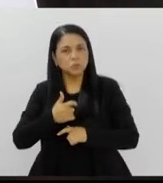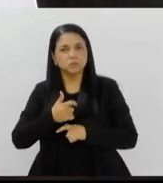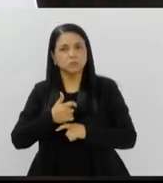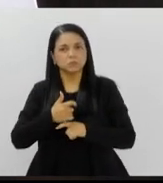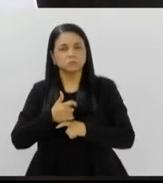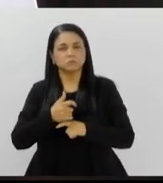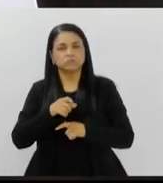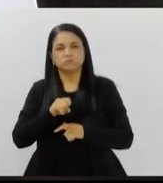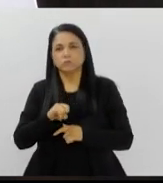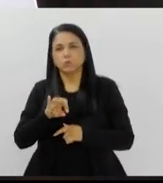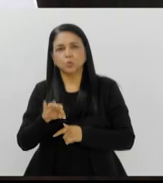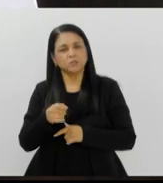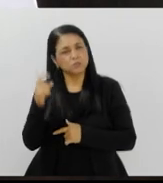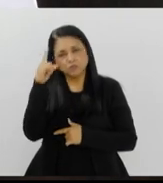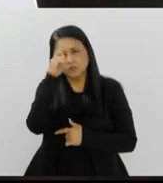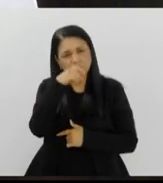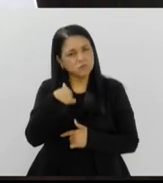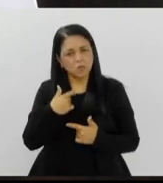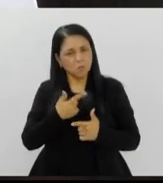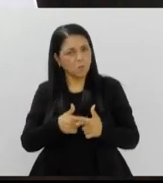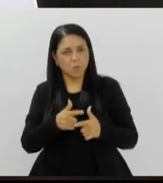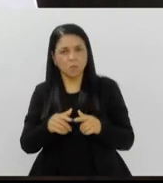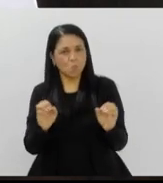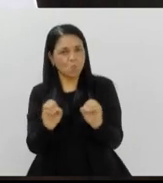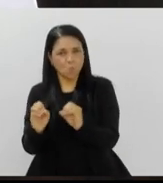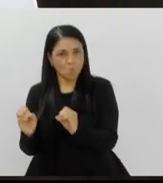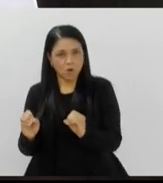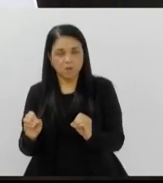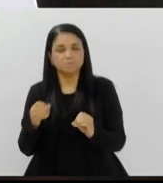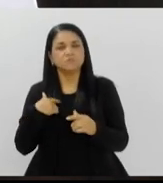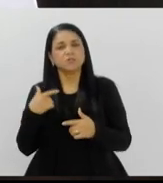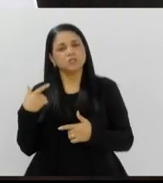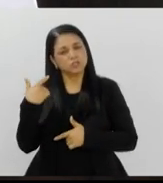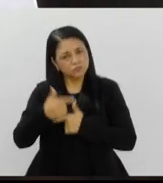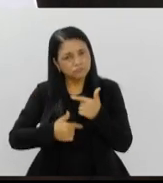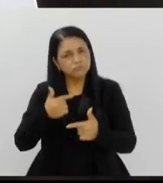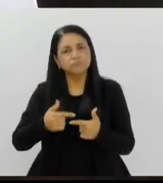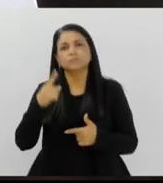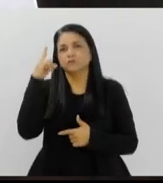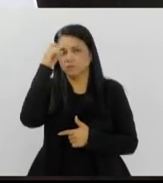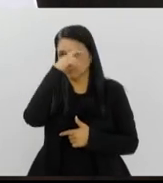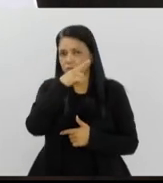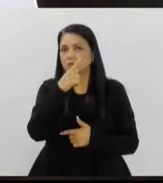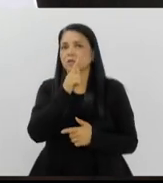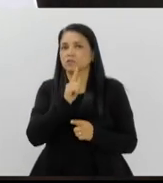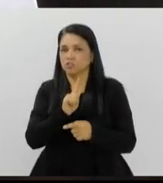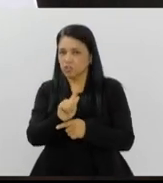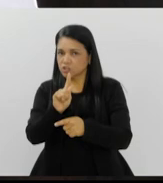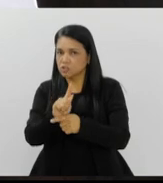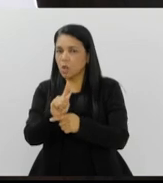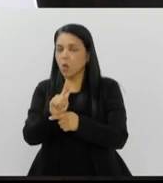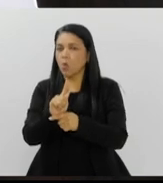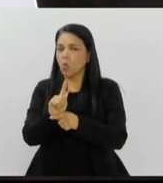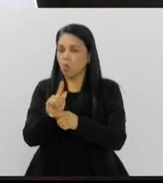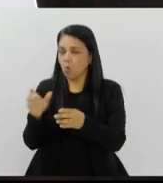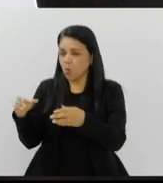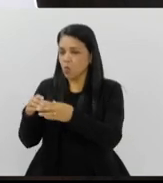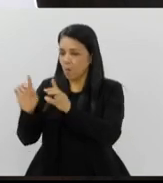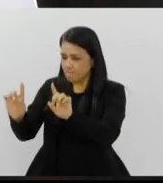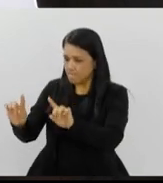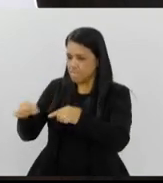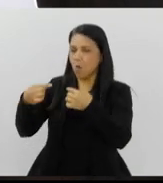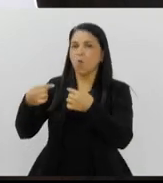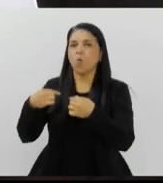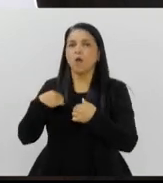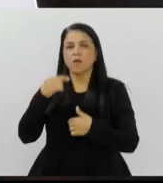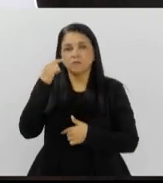uma situação difícil, ela não. A gente passou por muita dificuldade na OAB, nessa gestão, com a oposição atacando mulheres. Eu fui uma das